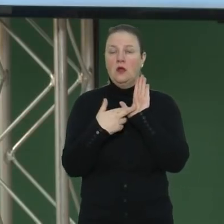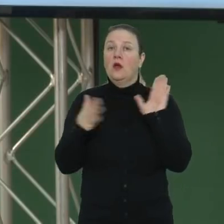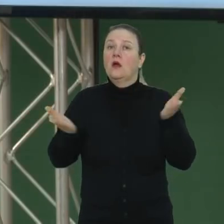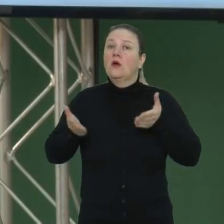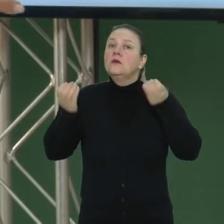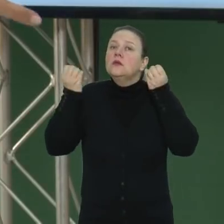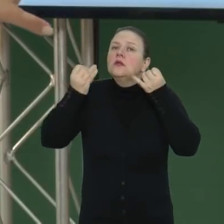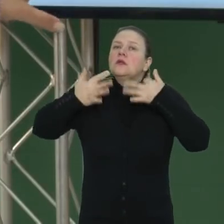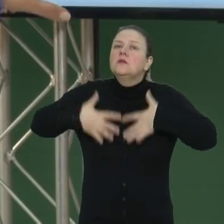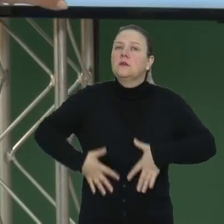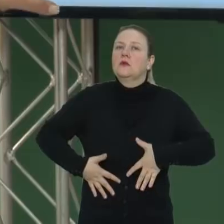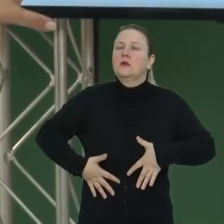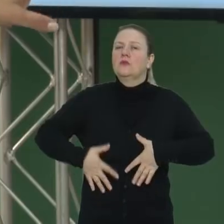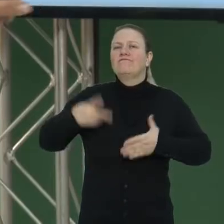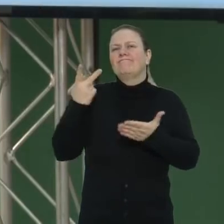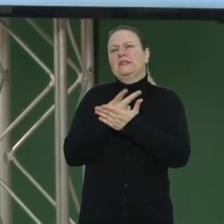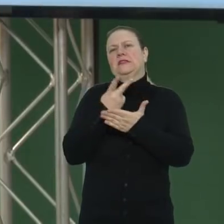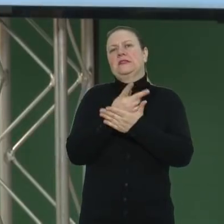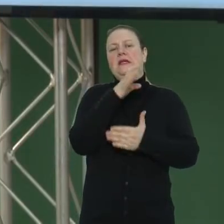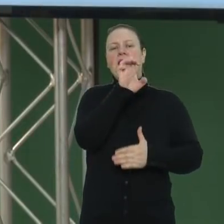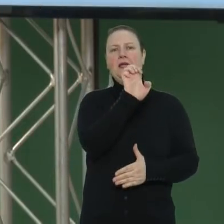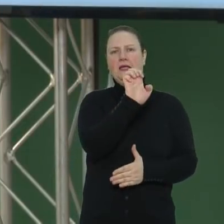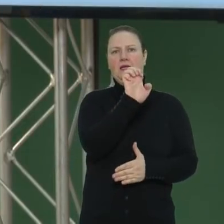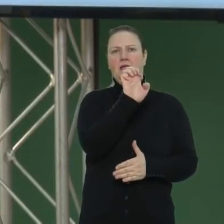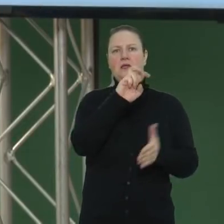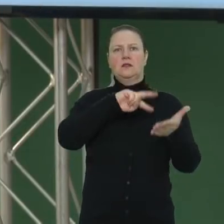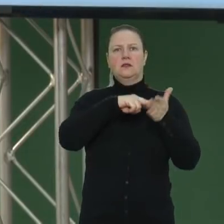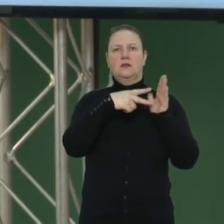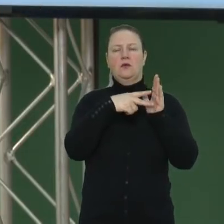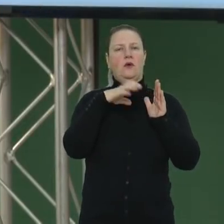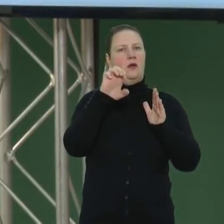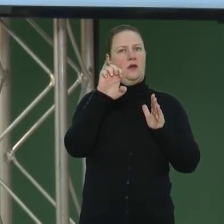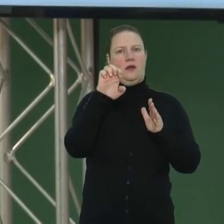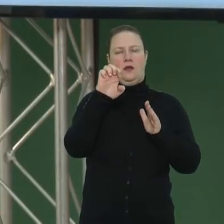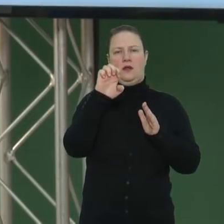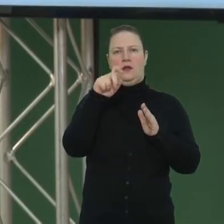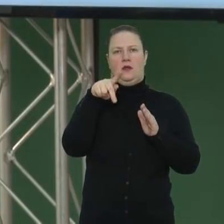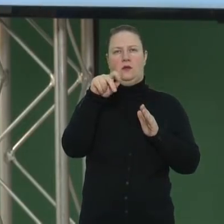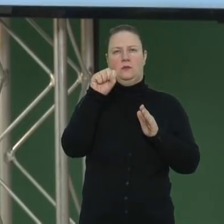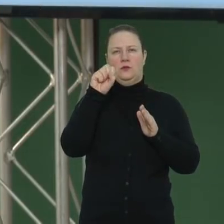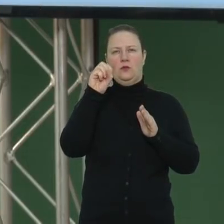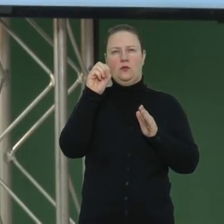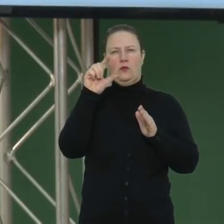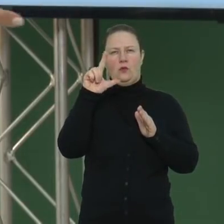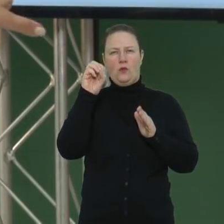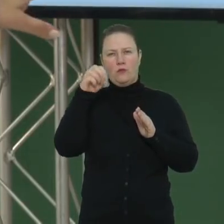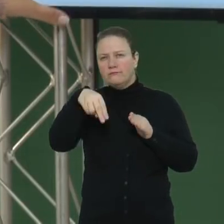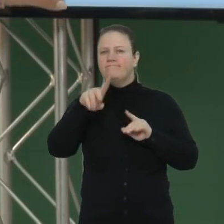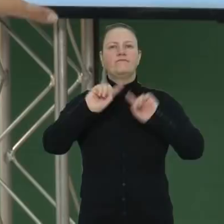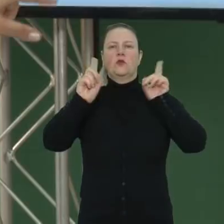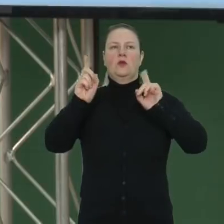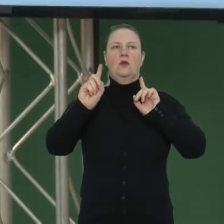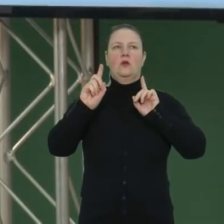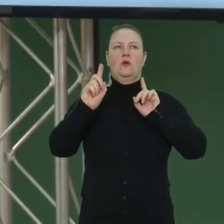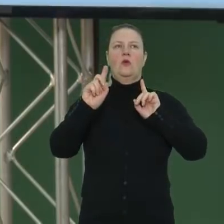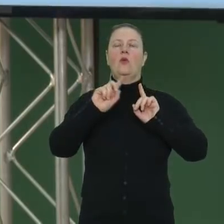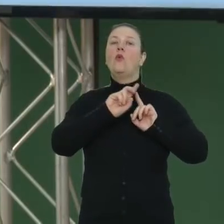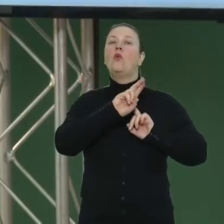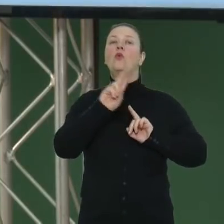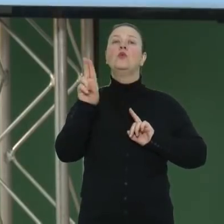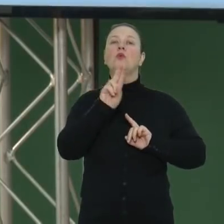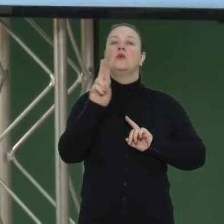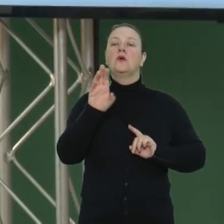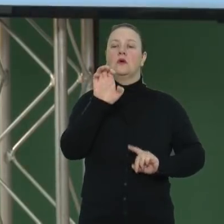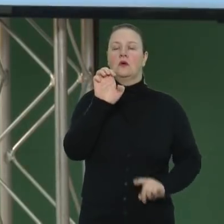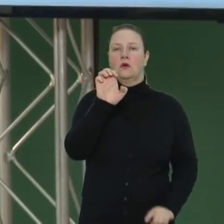aqui em relação ao E aqui, que a professora falou que é o Epson, né, a professora acabou cometendo aqui um equívoco. É o Euler, né, mais conhecido, alguns falam que é Euler, mas